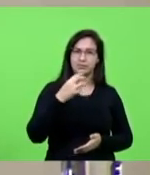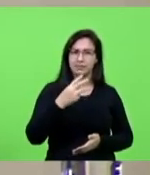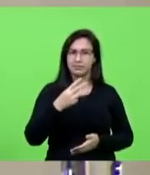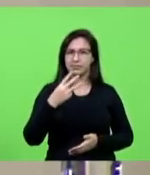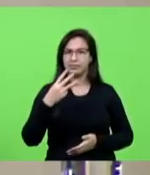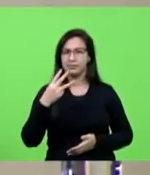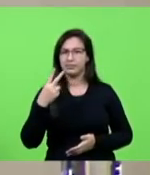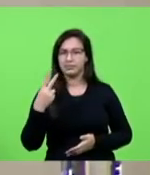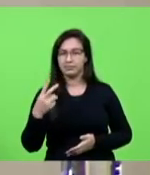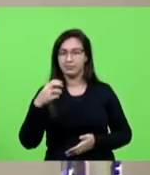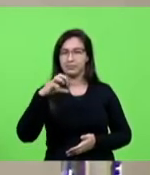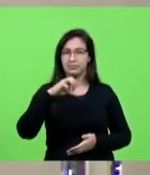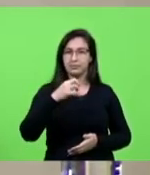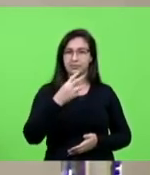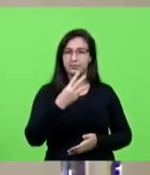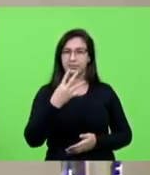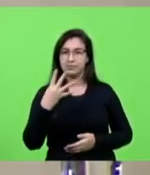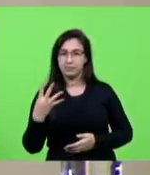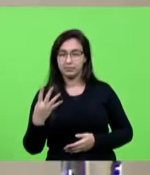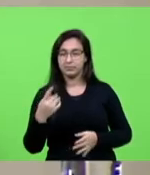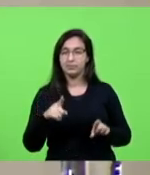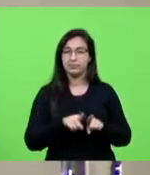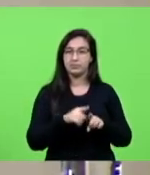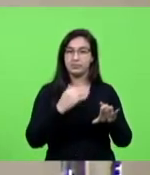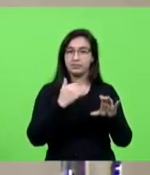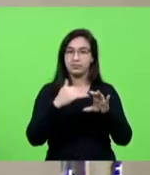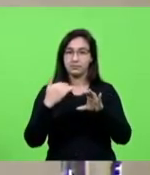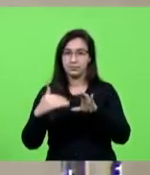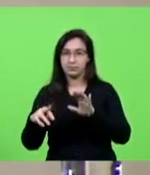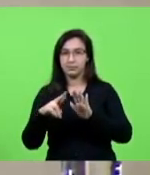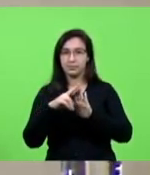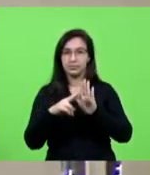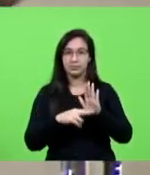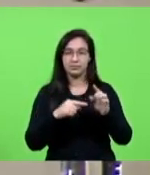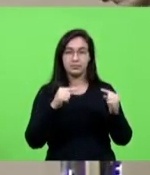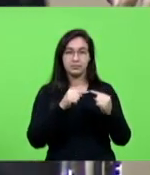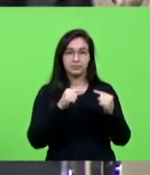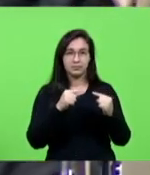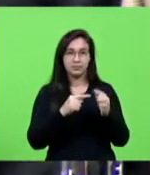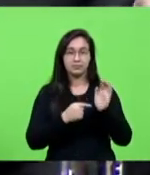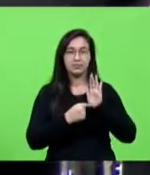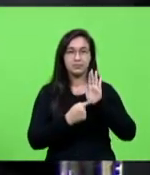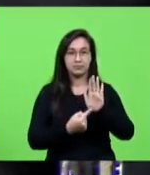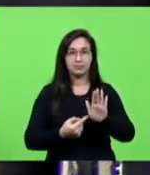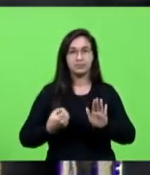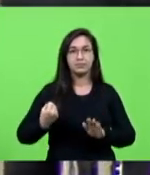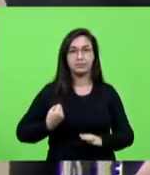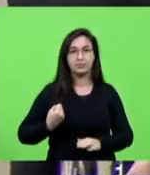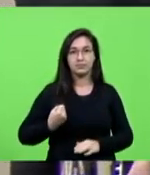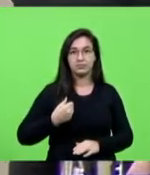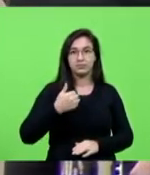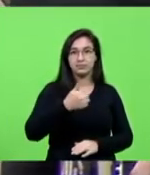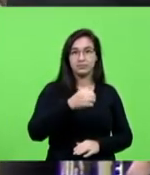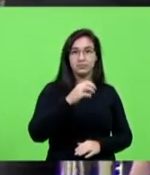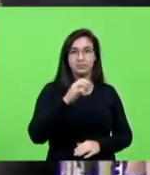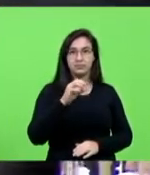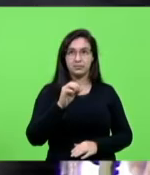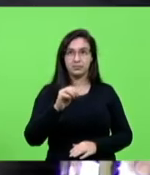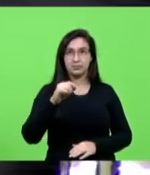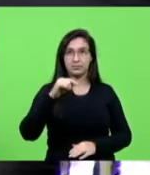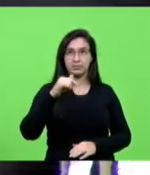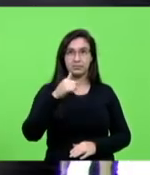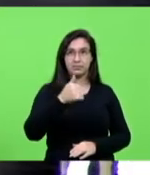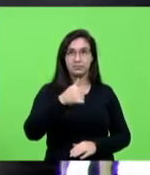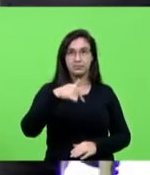931 a 932 e 934. Esta presidência comunica e encaminhará aos destinatários, conforme determina o regimento interno, as seguintes indicações. Indicações 1189